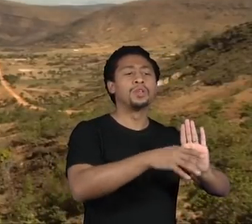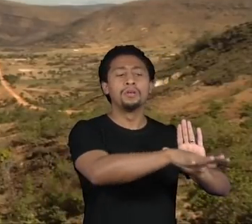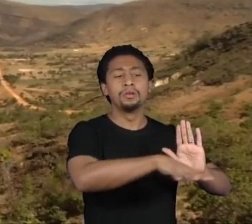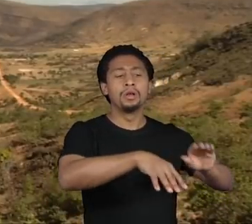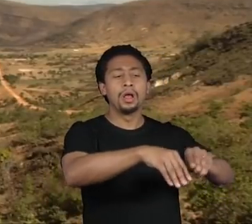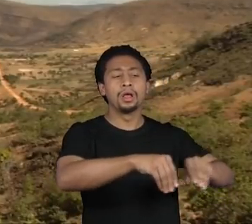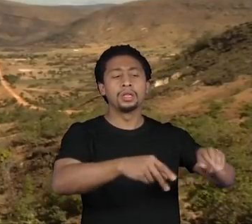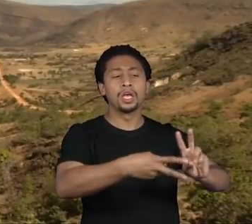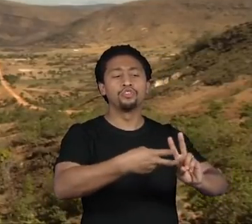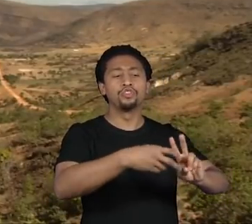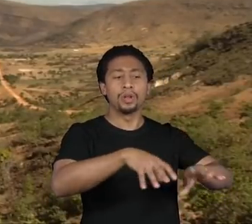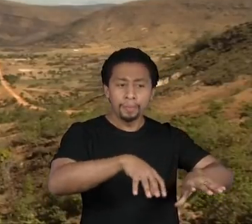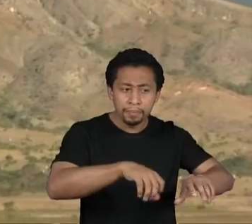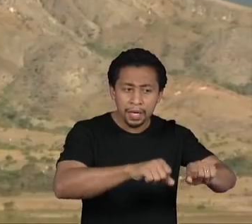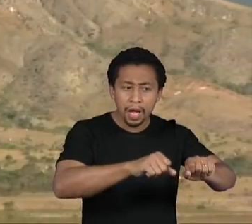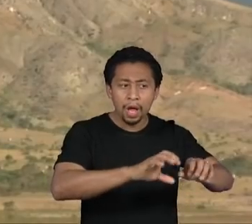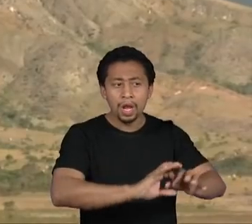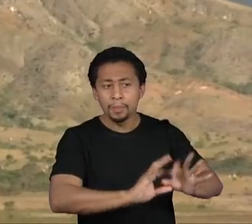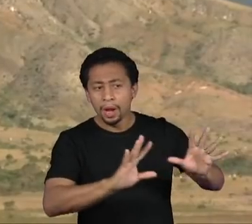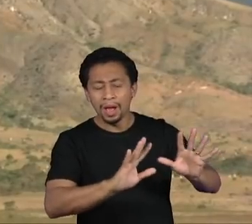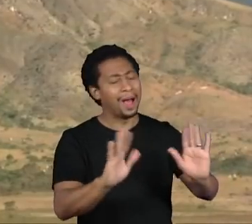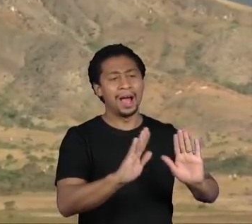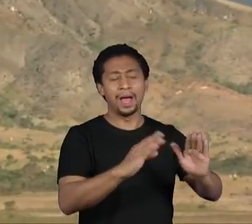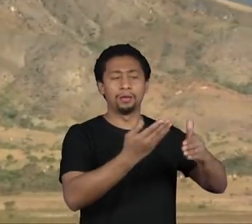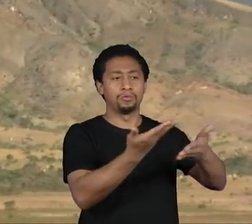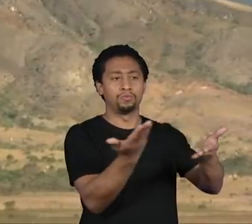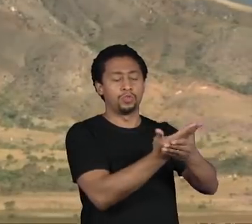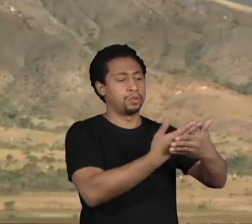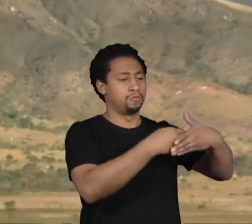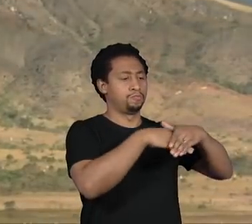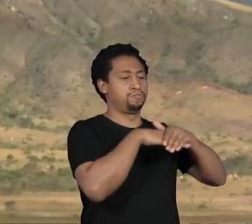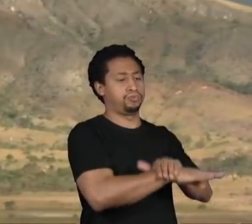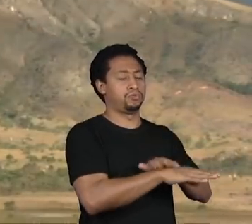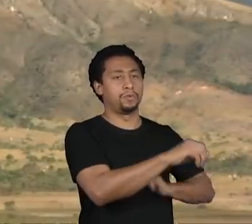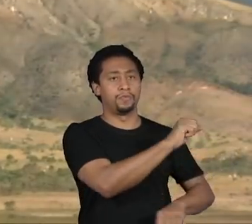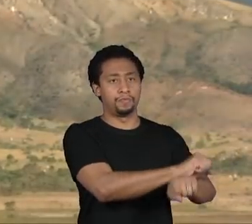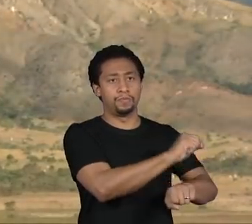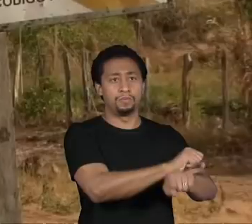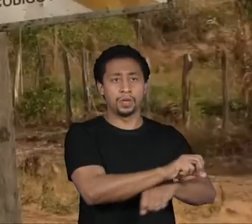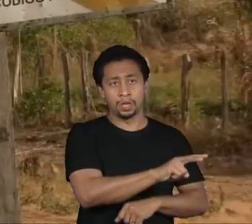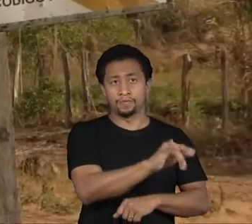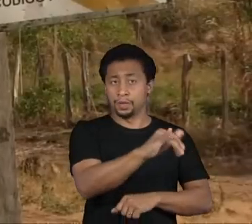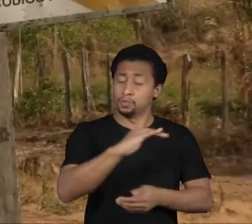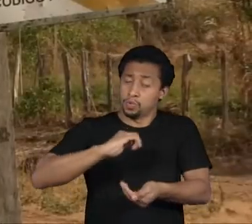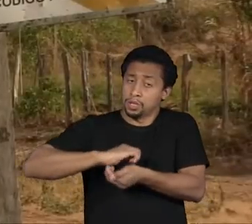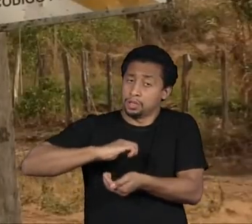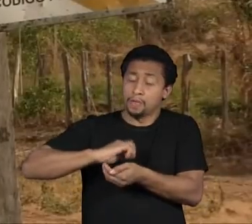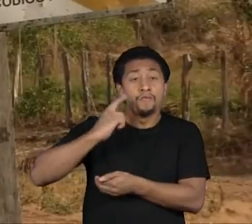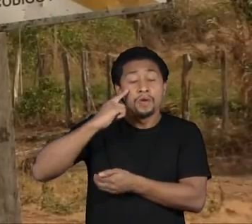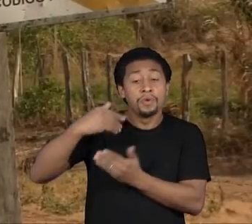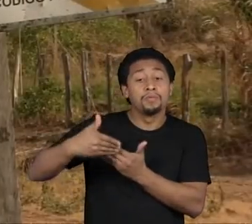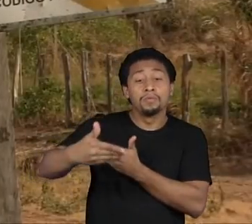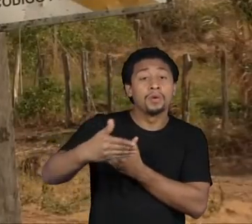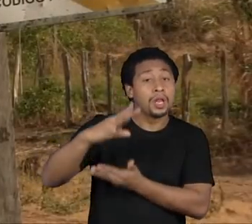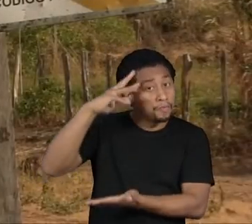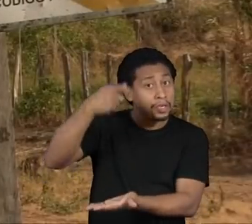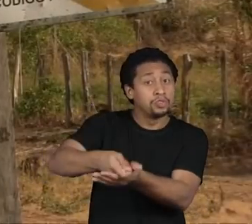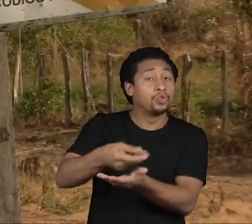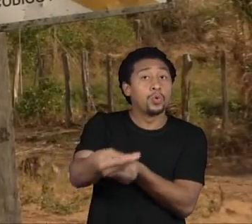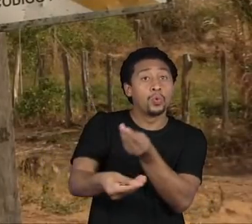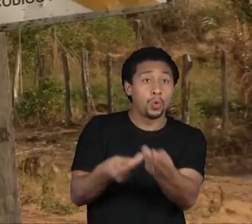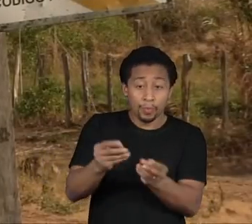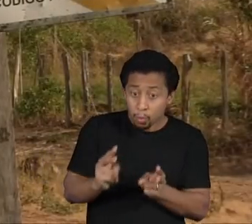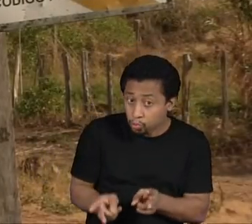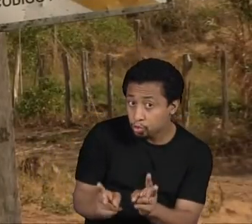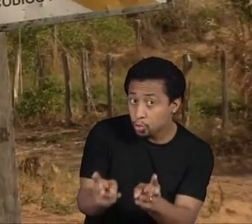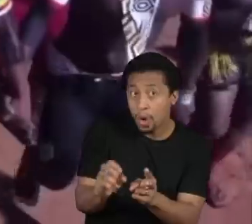do país. Não há previsão para a retomada do julgamento. O STF vai decidir se a demarcação deve seguir o critério